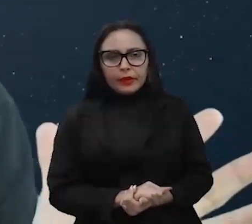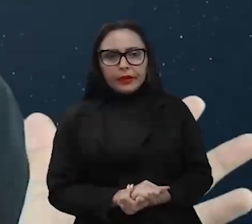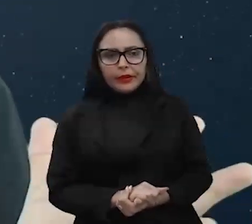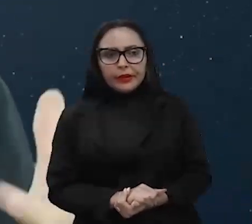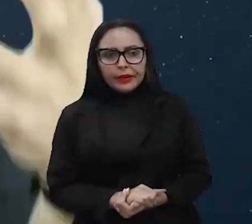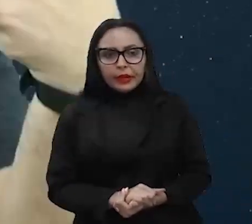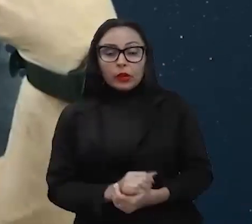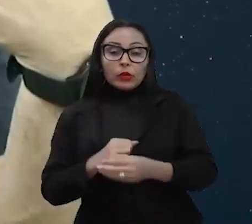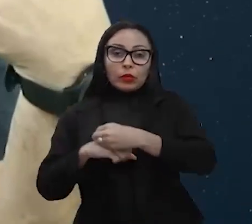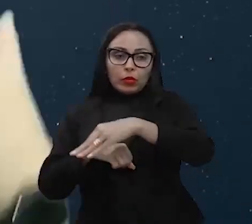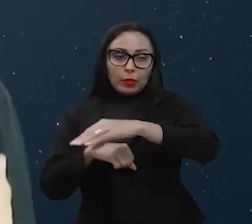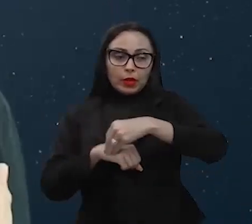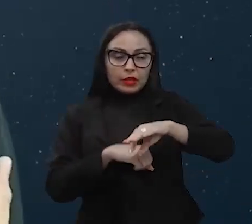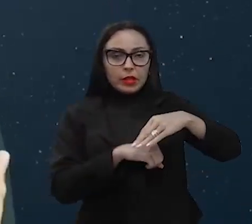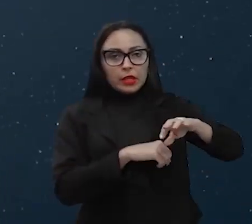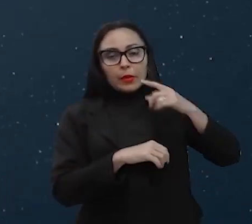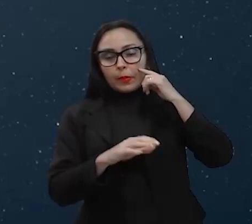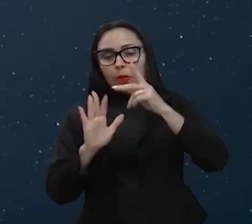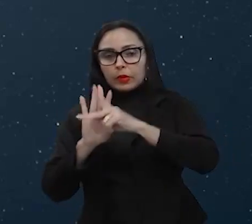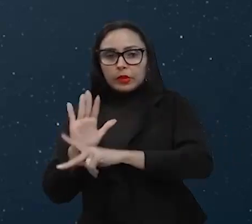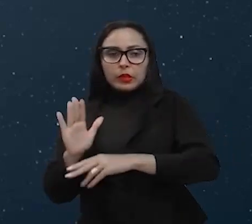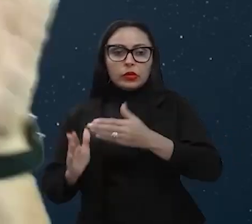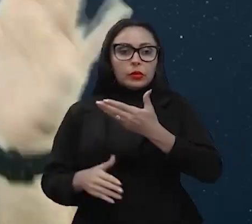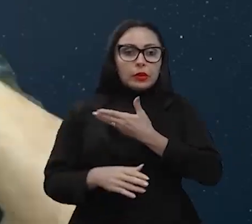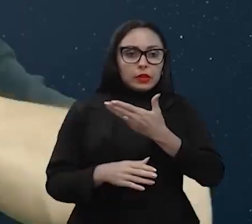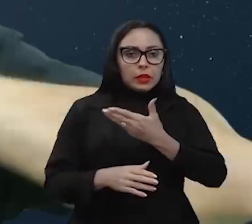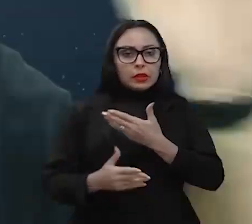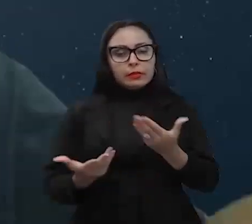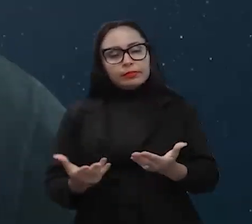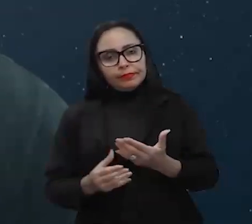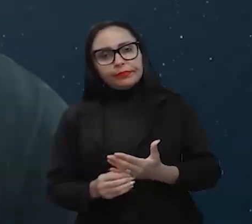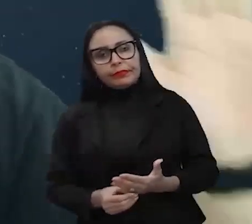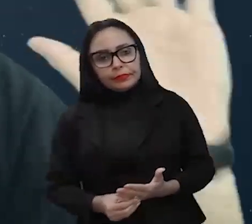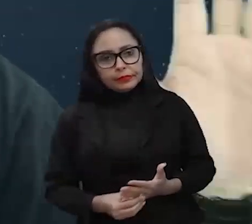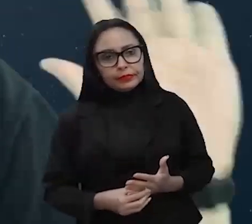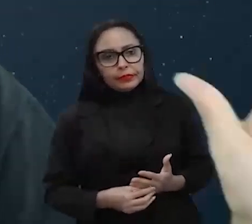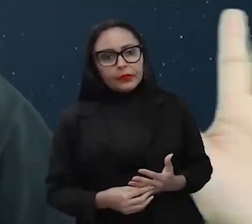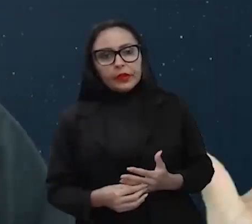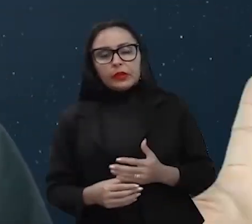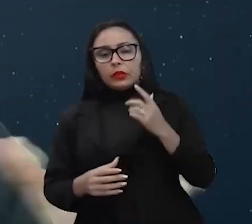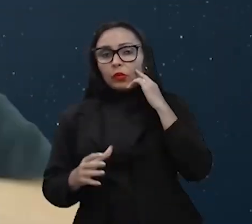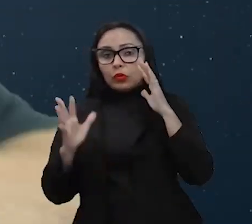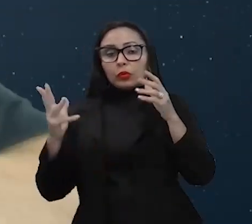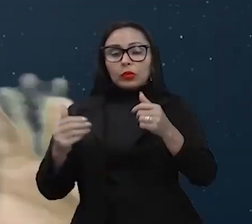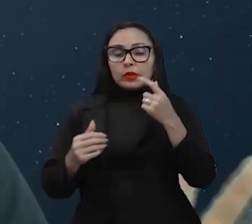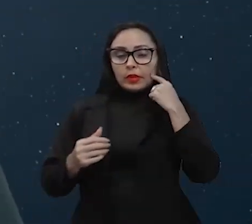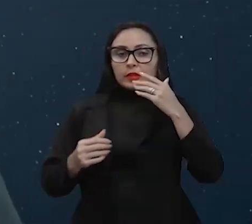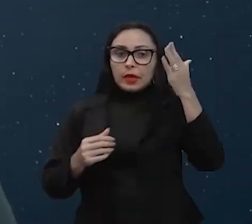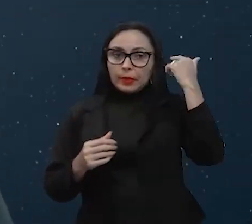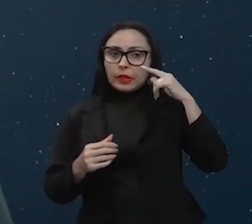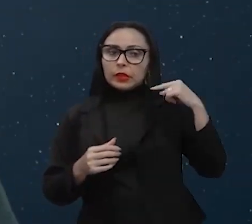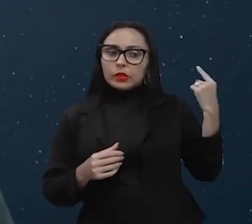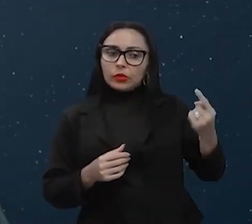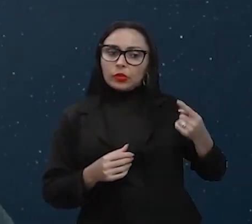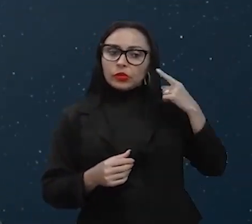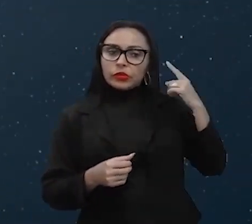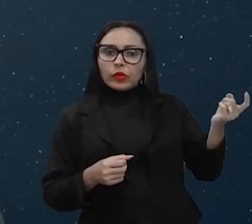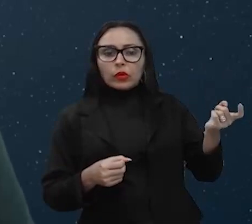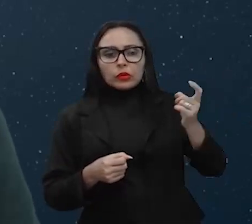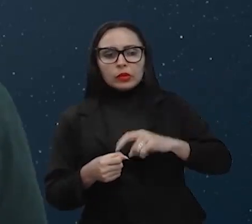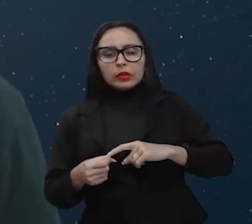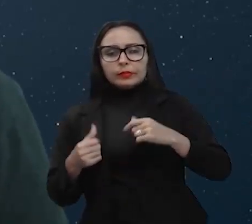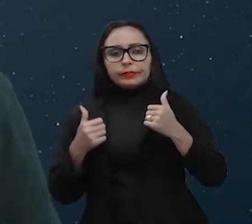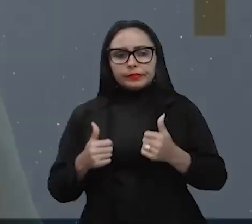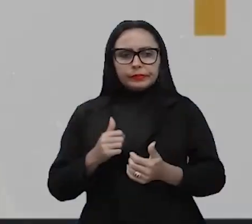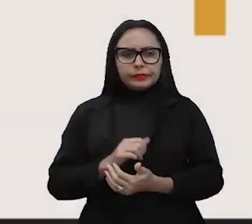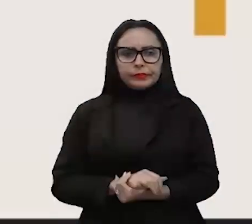compartilha esse projeto com os amigos para ele ficar maior, tá? Todo mundo tem que saber que nós voltamos, então compartilha isso com todo mundo, beleza? Então,